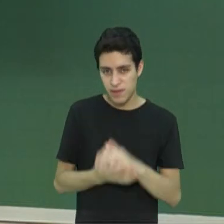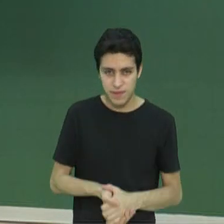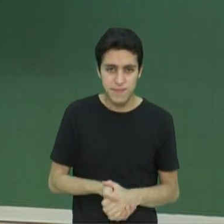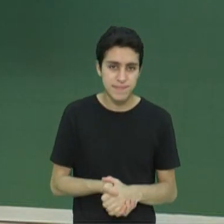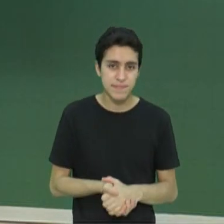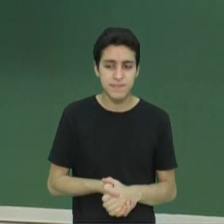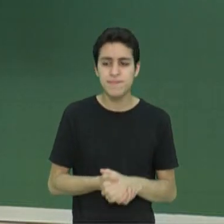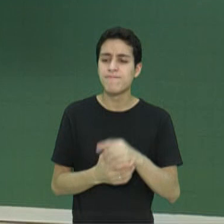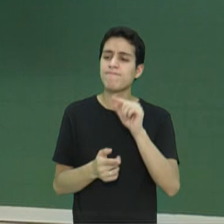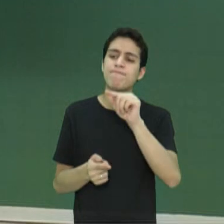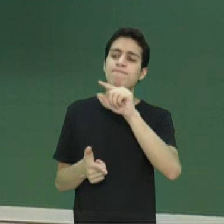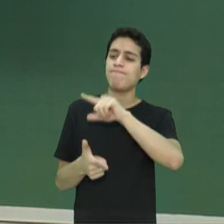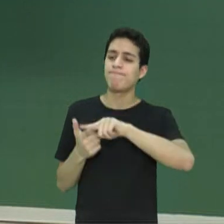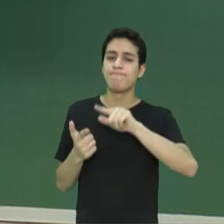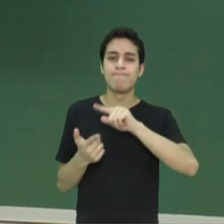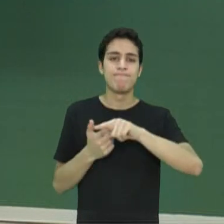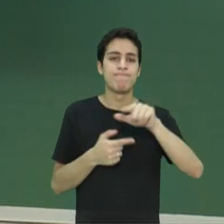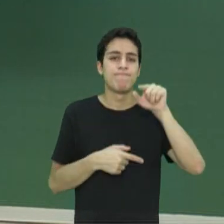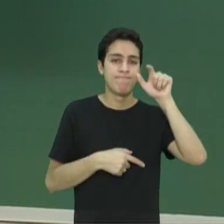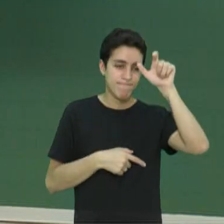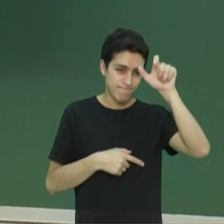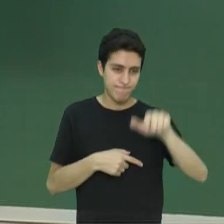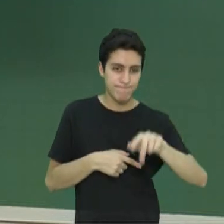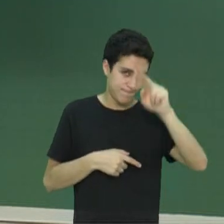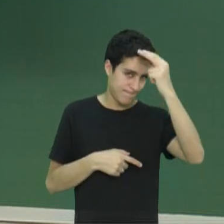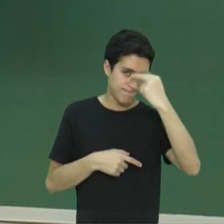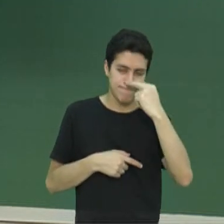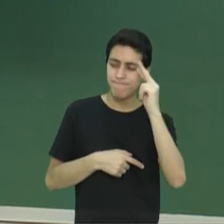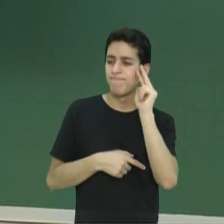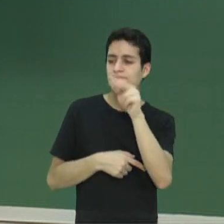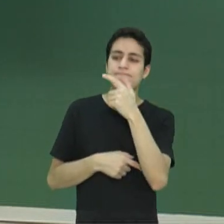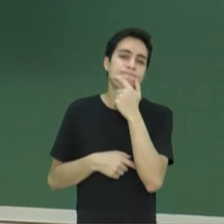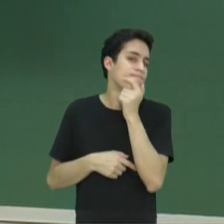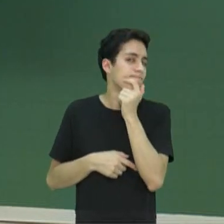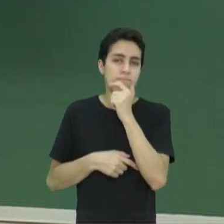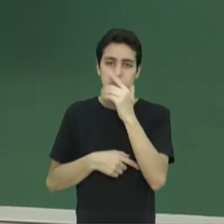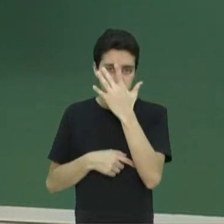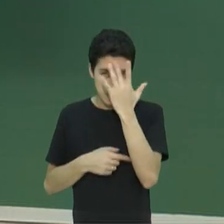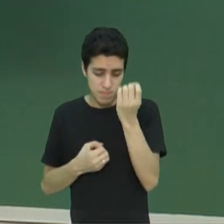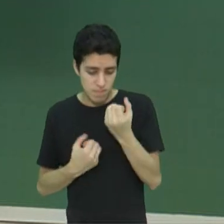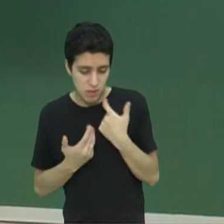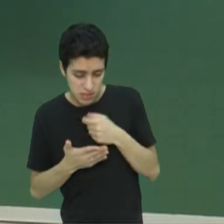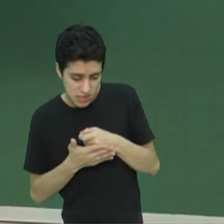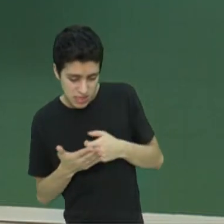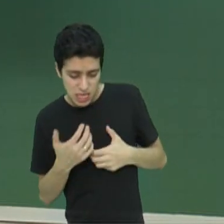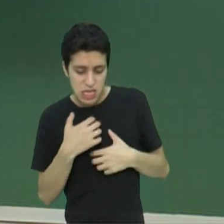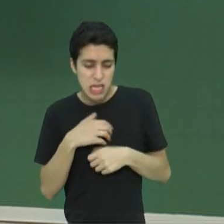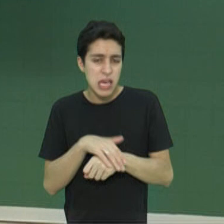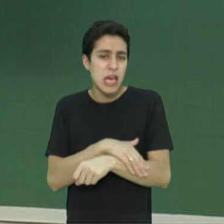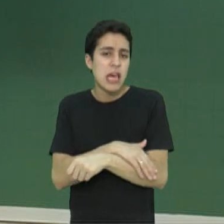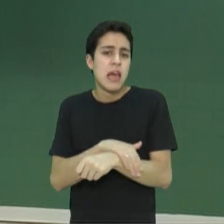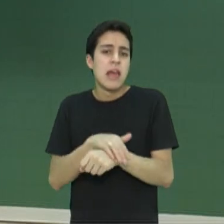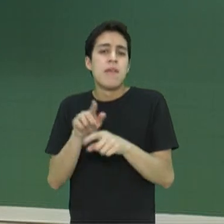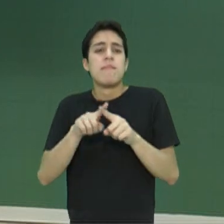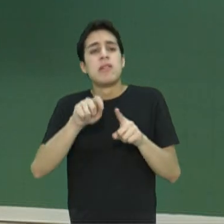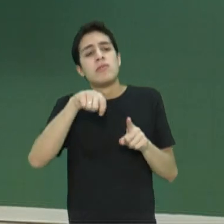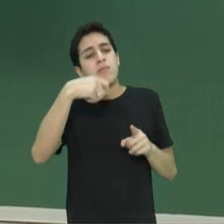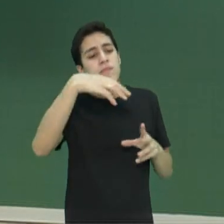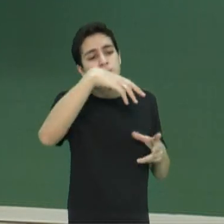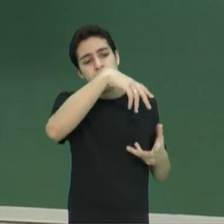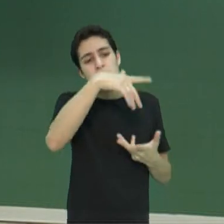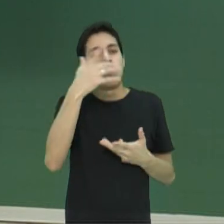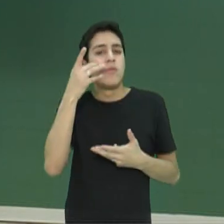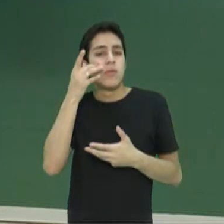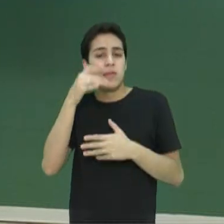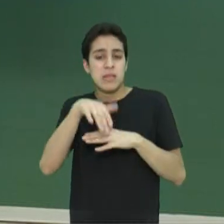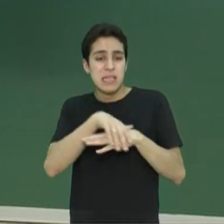aí que está o problema para o Platão. O poeta descreve o quê? Sentimentos sensíveis sobre o mundo sensível.